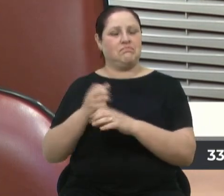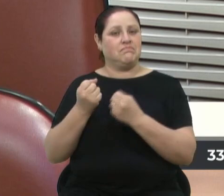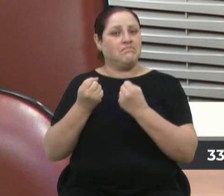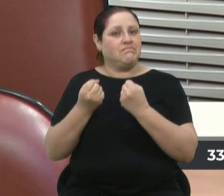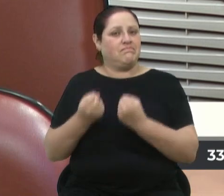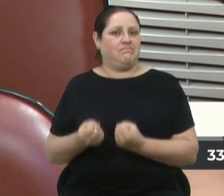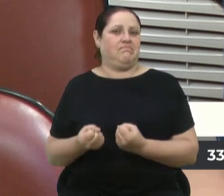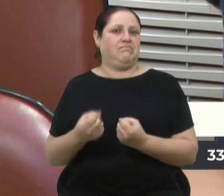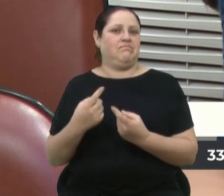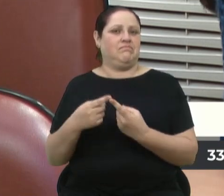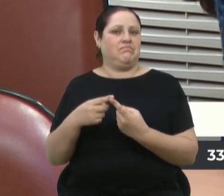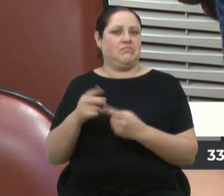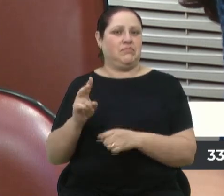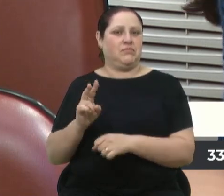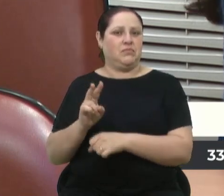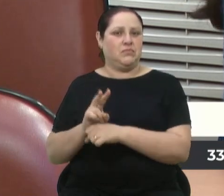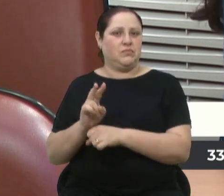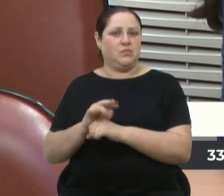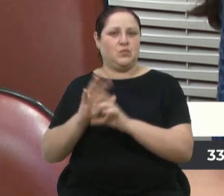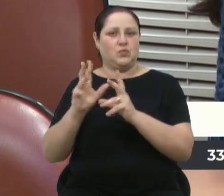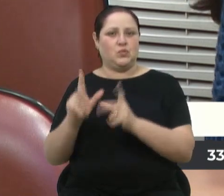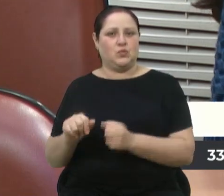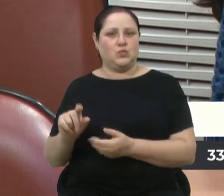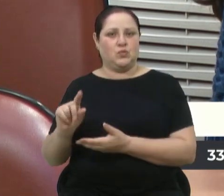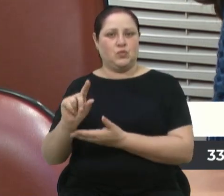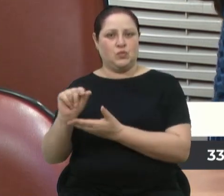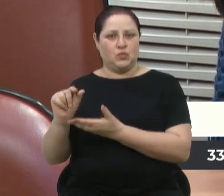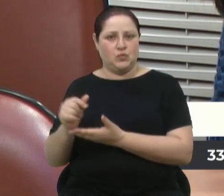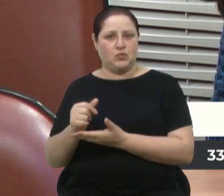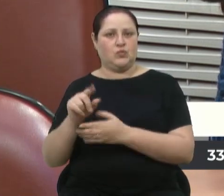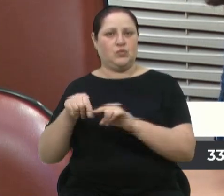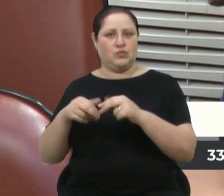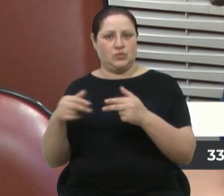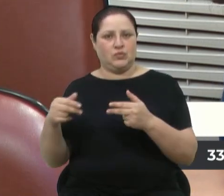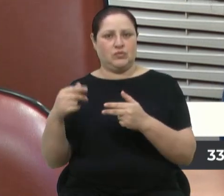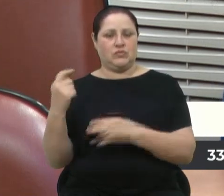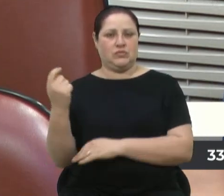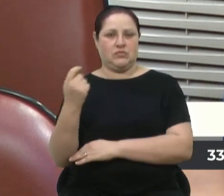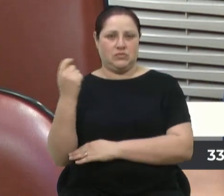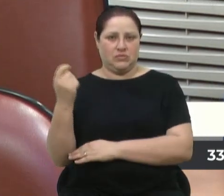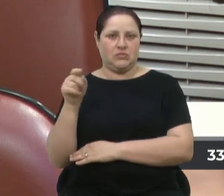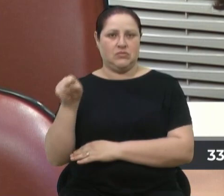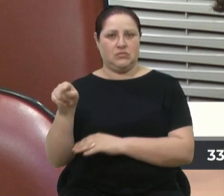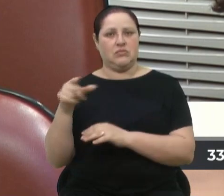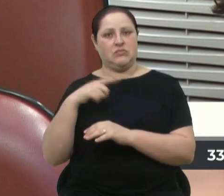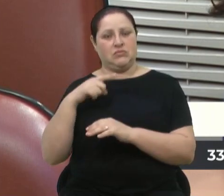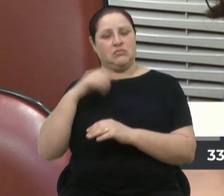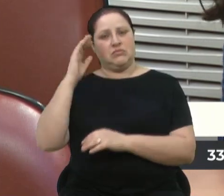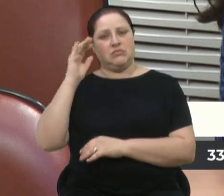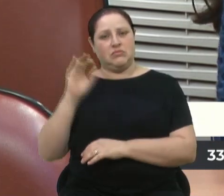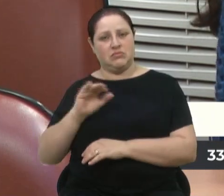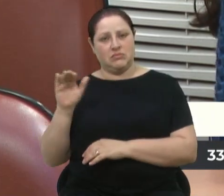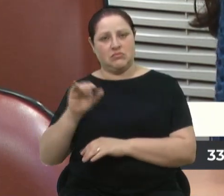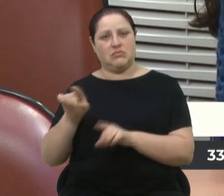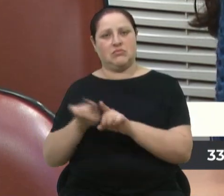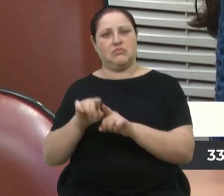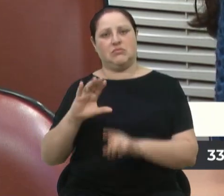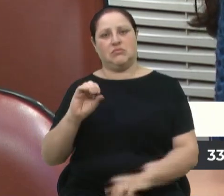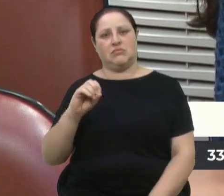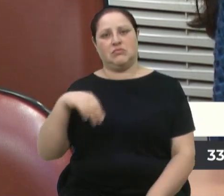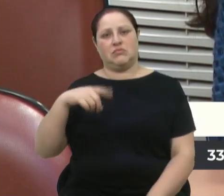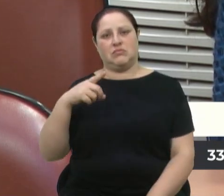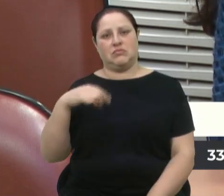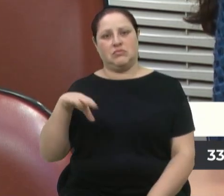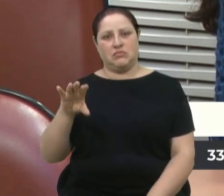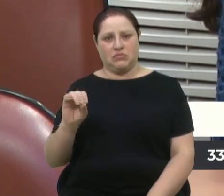os recursos aí do Estado, e ela tem essa condição e essa tranquilidade, e o que eu acho mais bonito do que ela fala é que eu